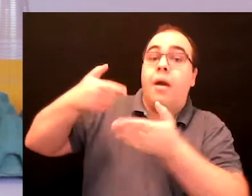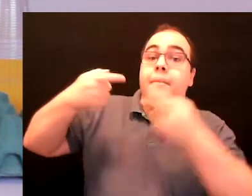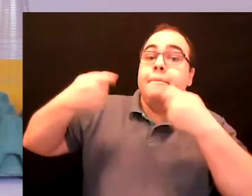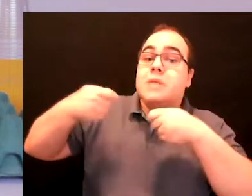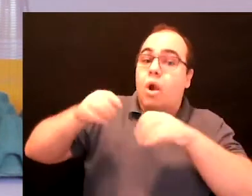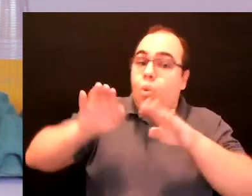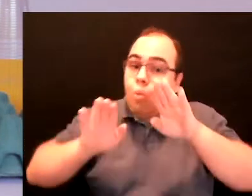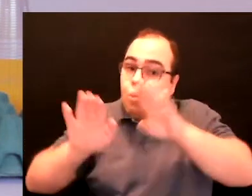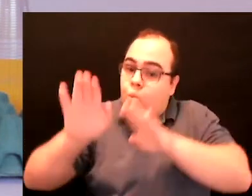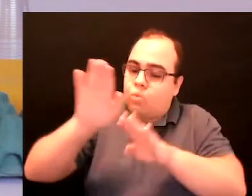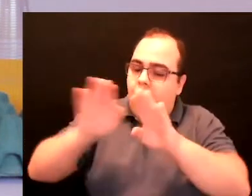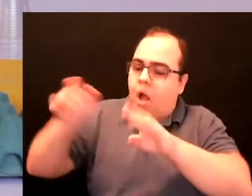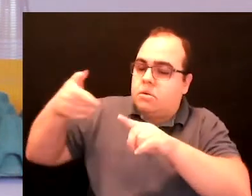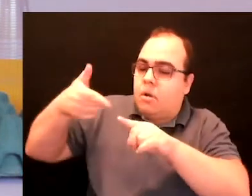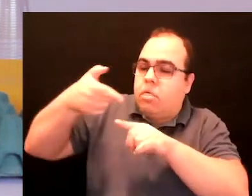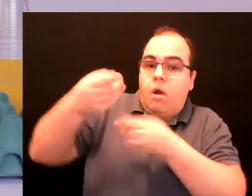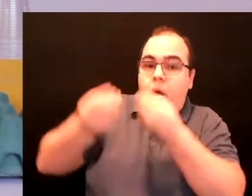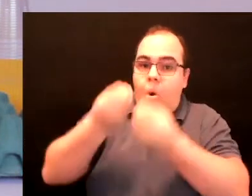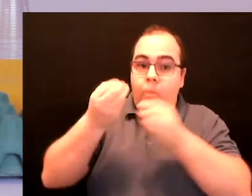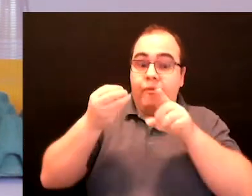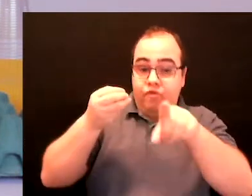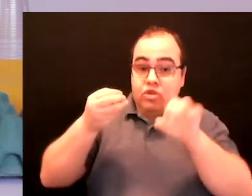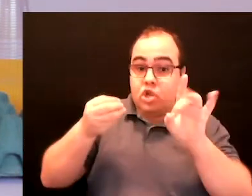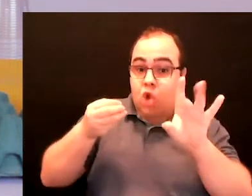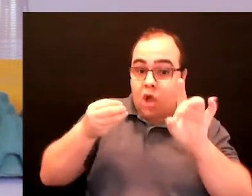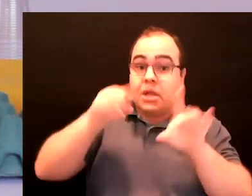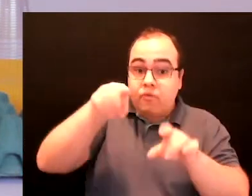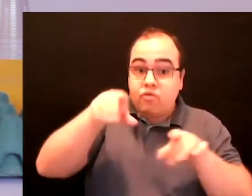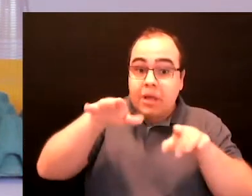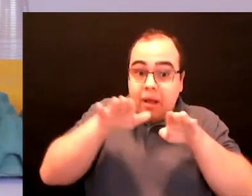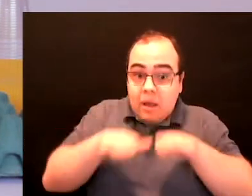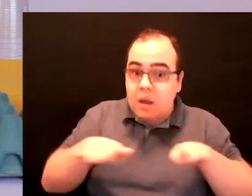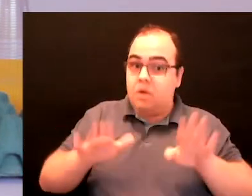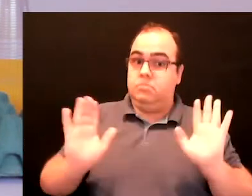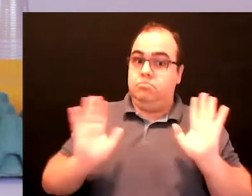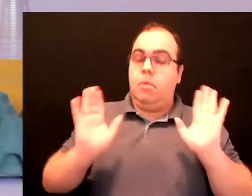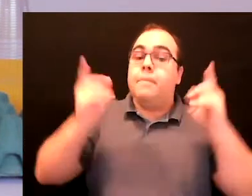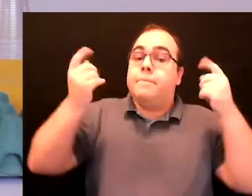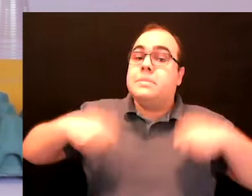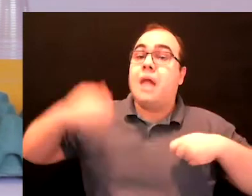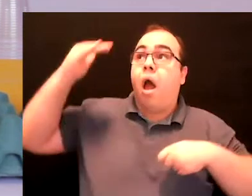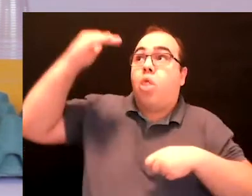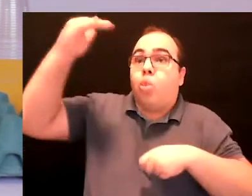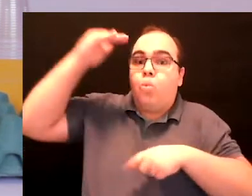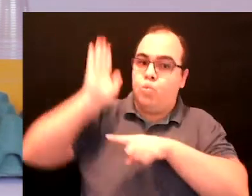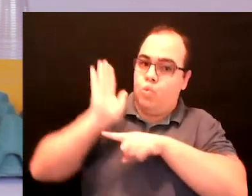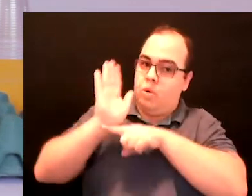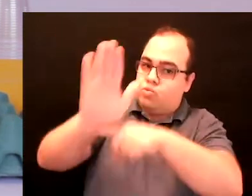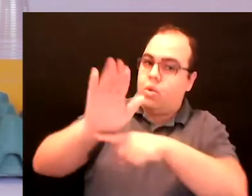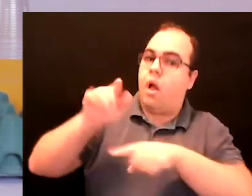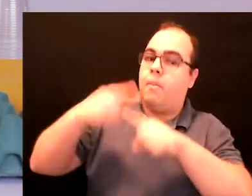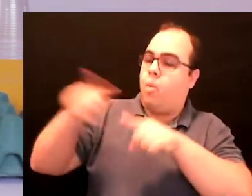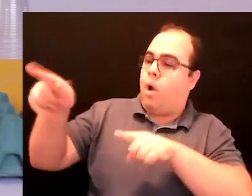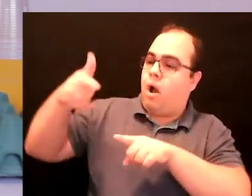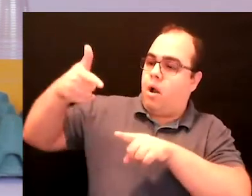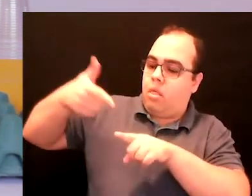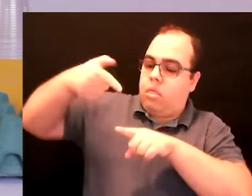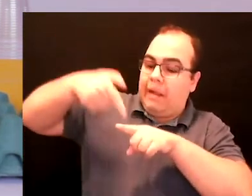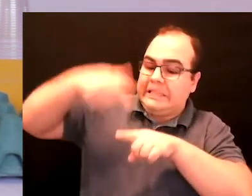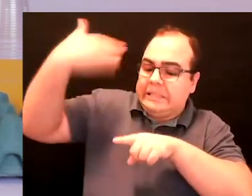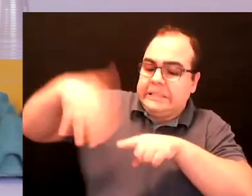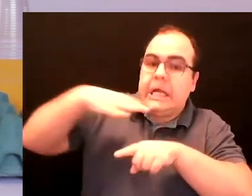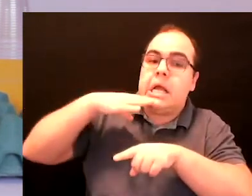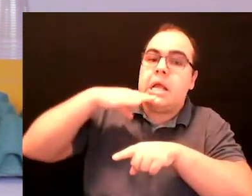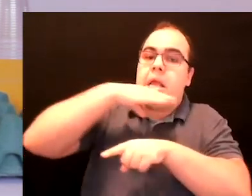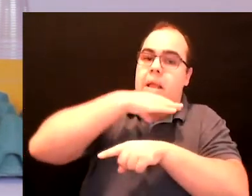cuidado no seu manejo, né? Então, se você estiver sozinho ou for uma criança, é importante pedir ajuda de um adulto, porque ela pode queimar, dependendo do